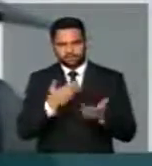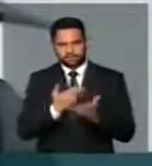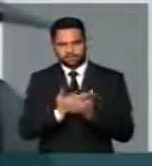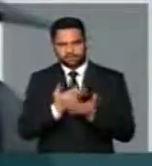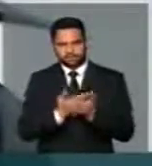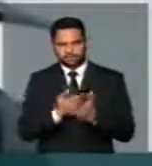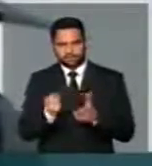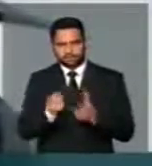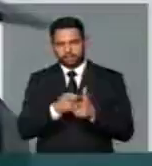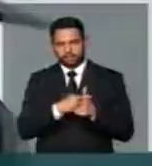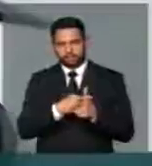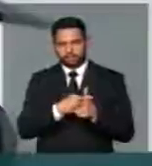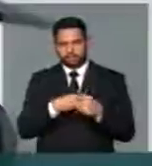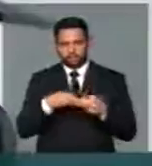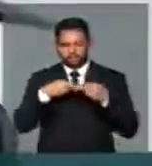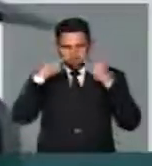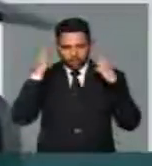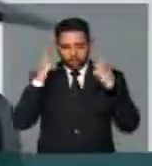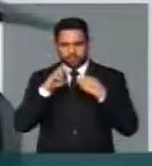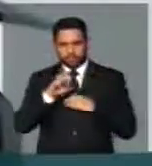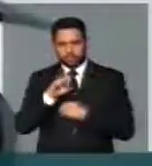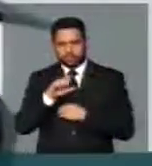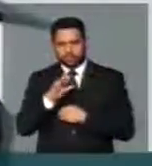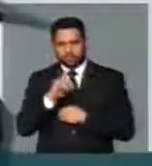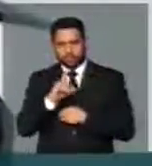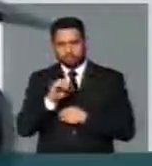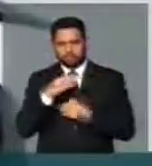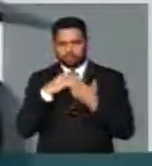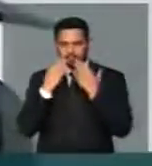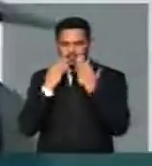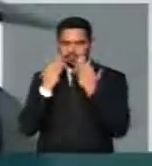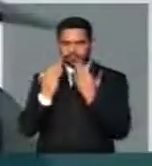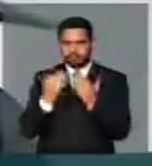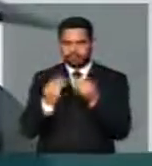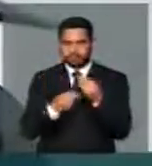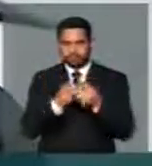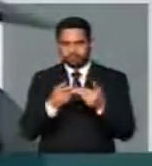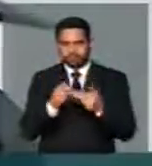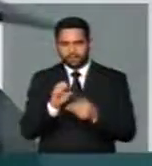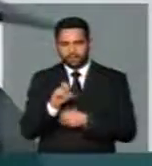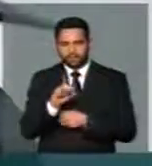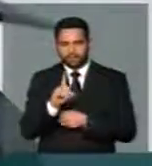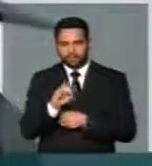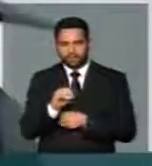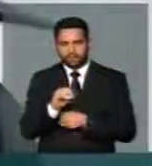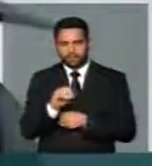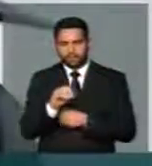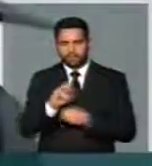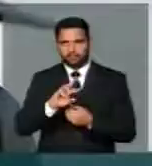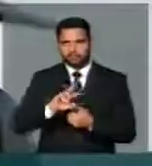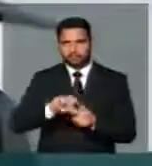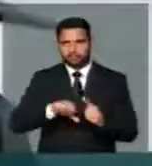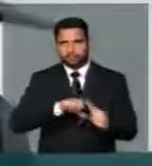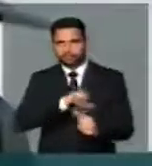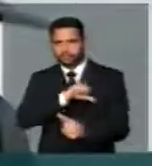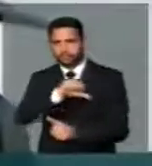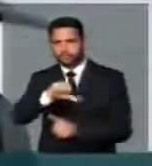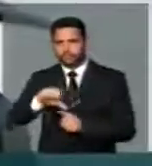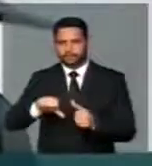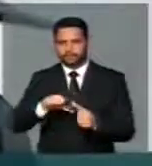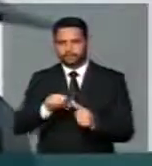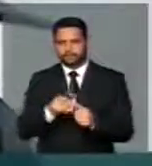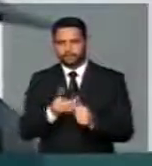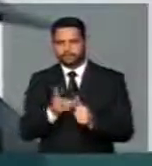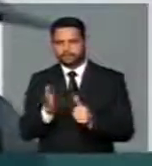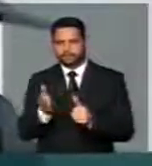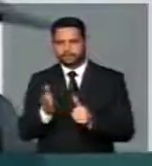estudo da dívida da Grécia e do Equador, mostrou como o Equador inverteu a